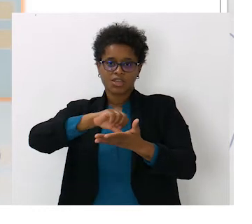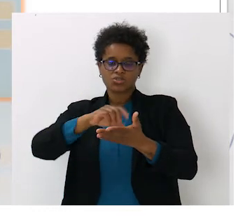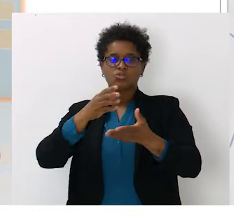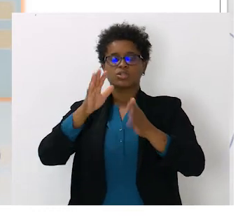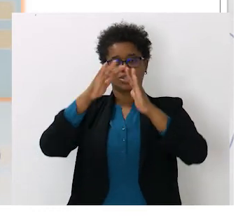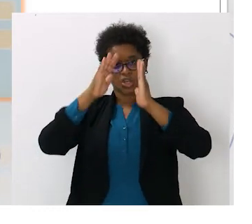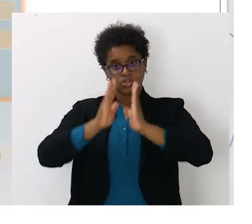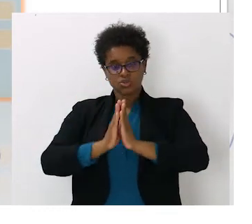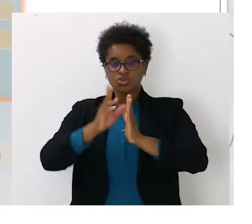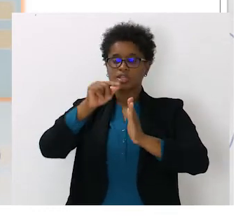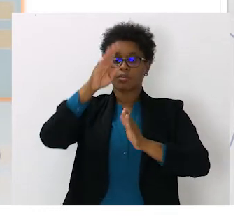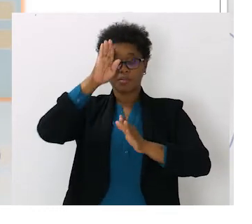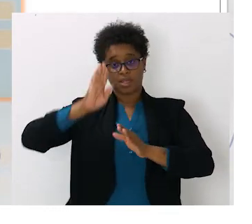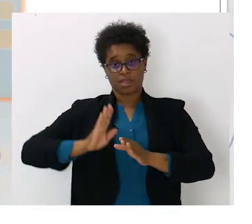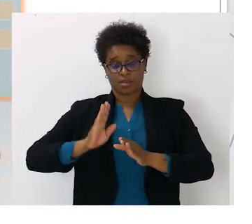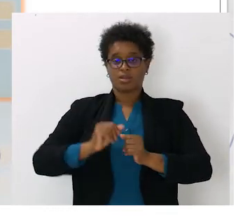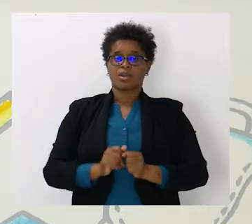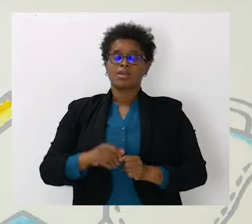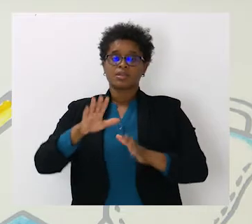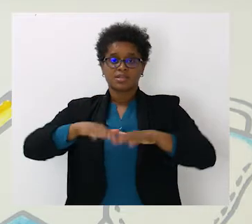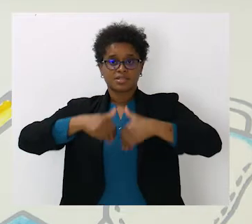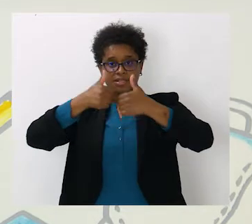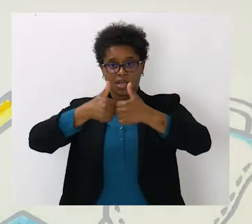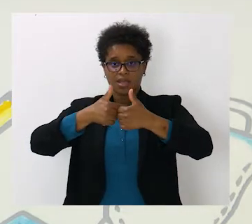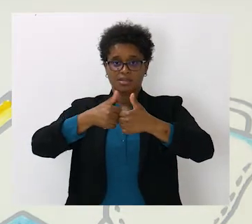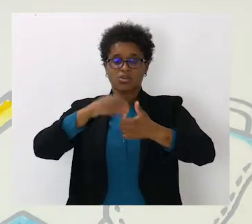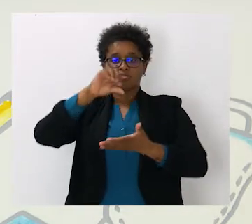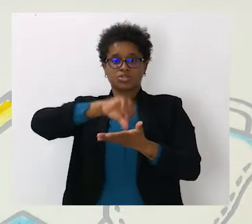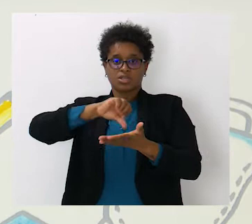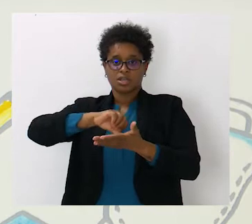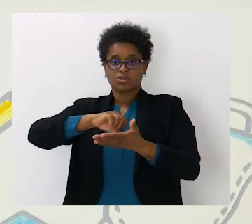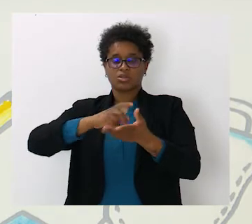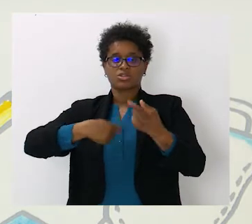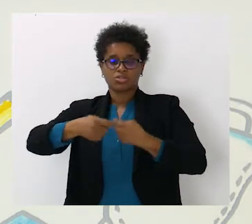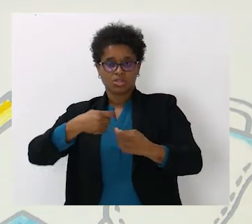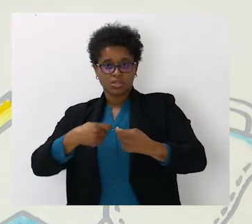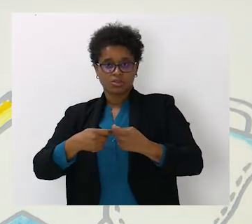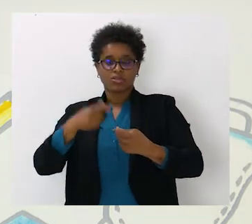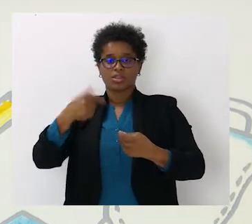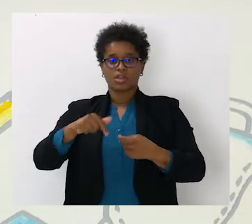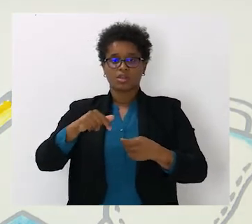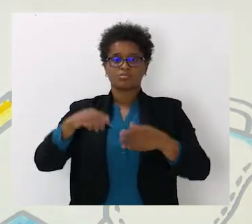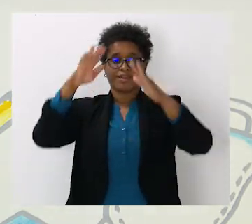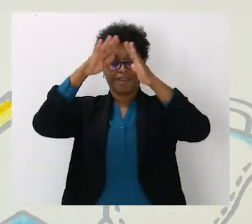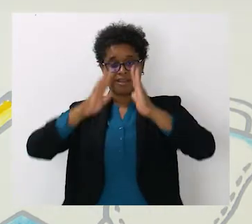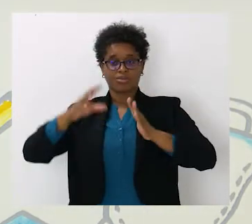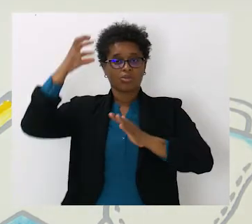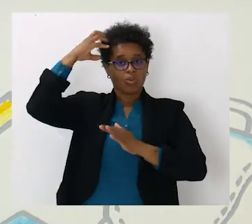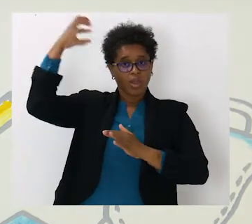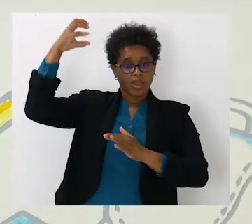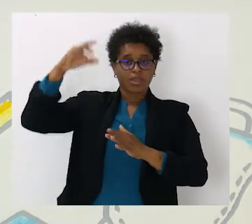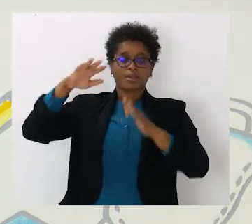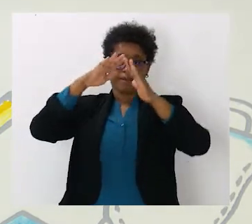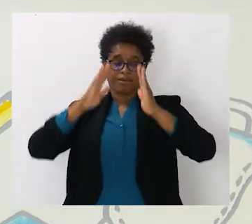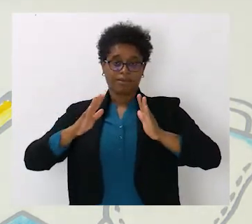centro religioso e militar. Portanto, na cidade, como centro administrativo, temos o Palácio do Rei, está